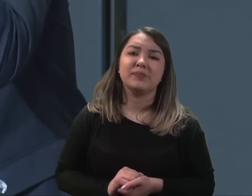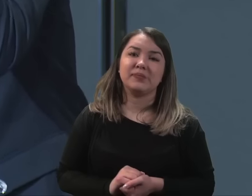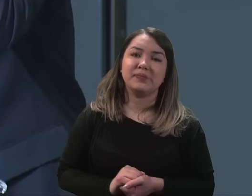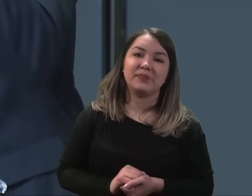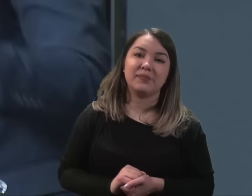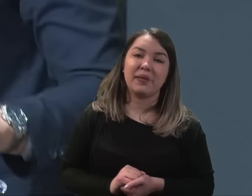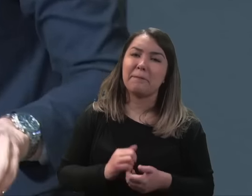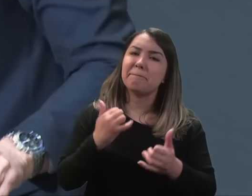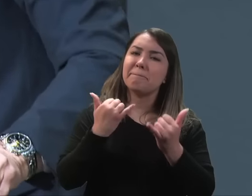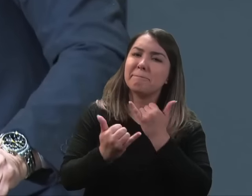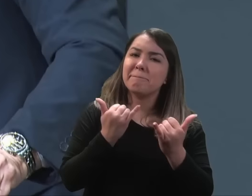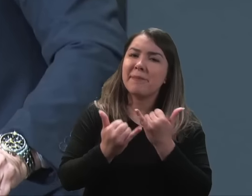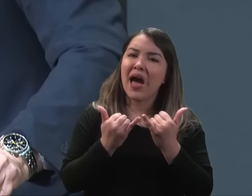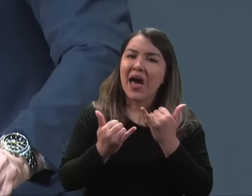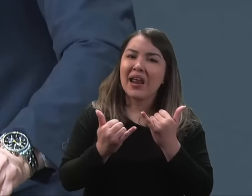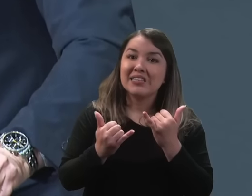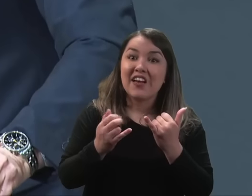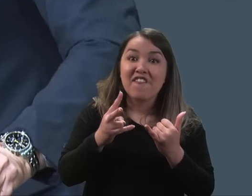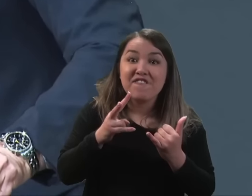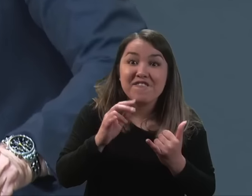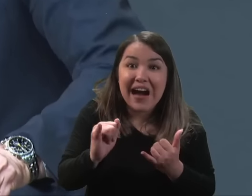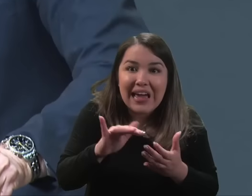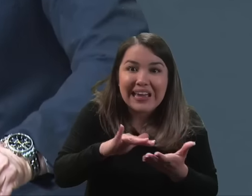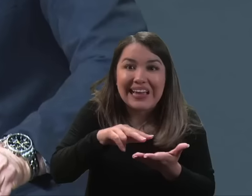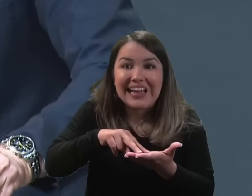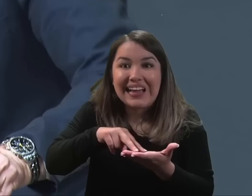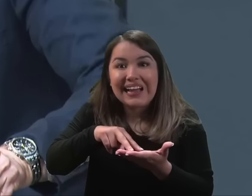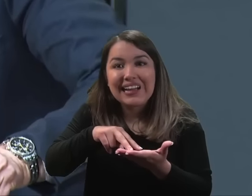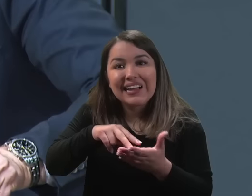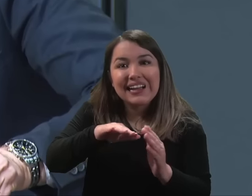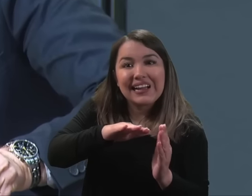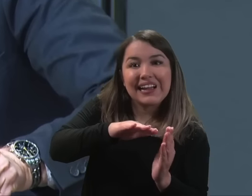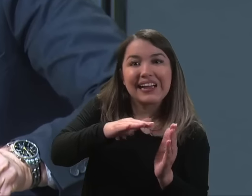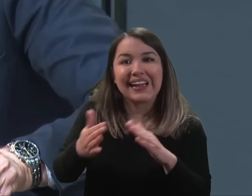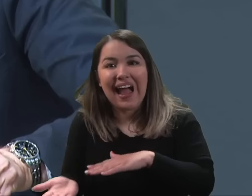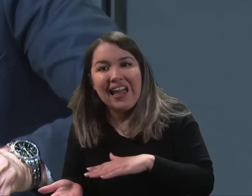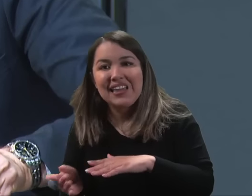pareça como prestes a cair mas não cairá